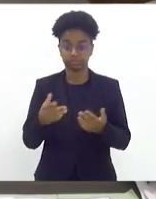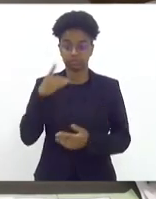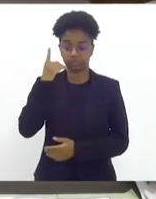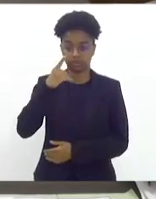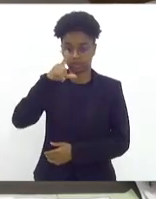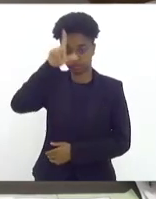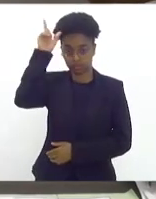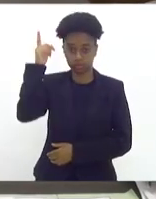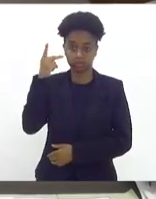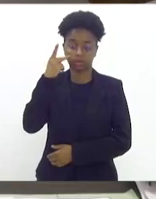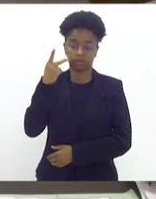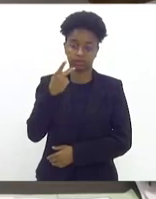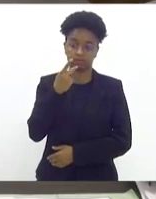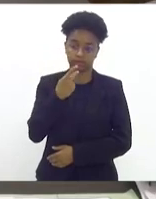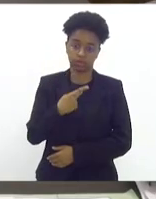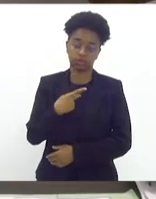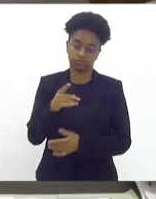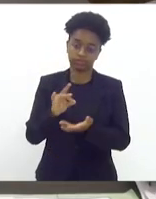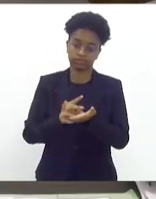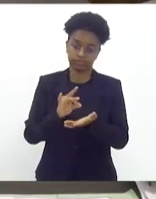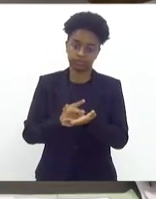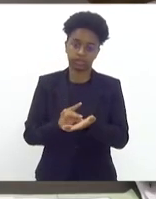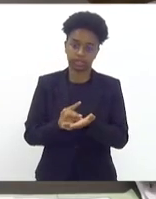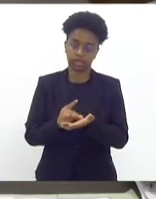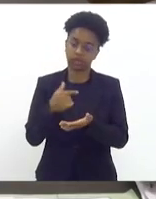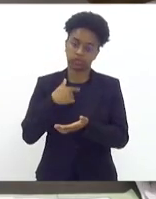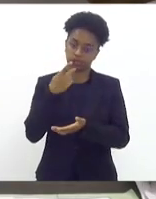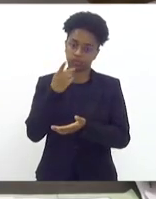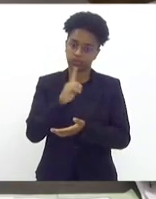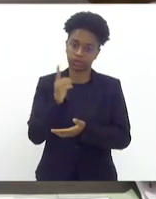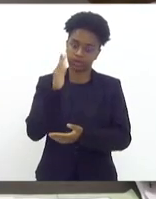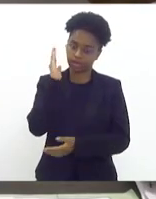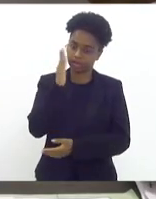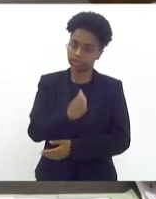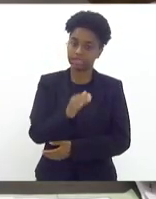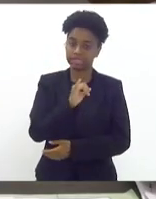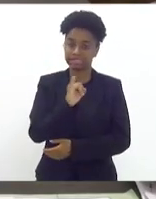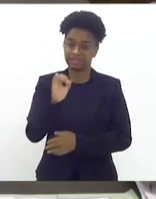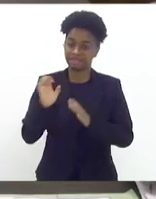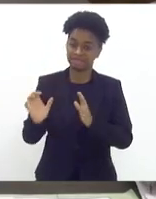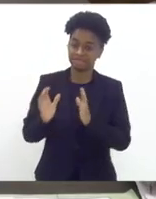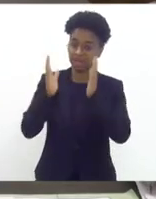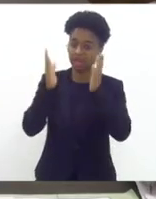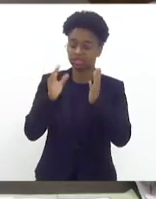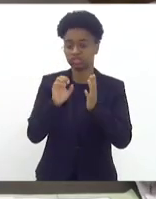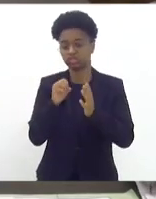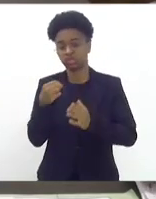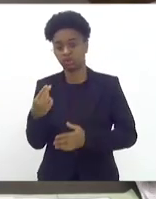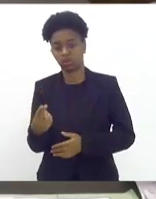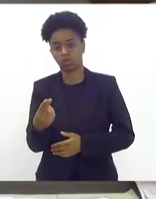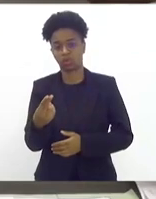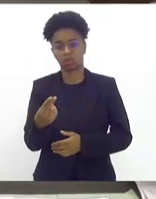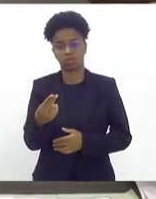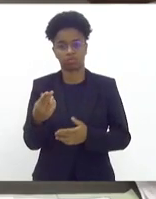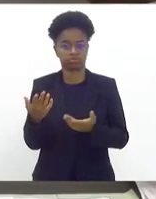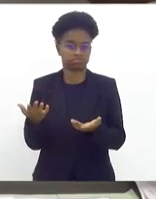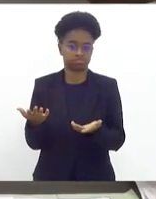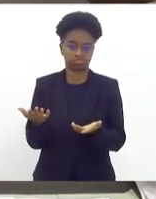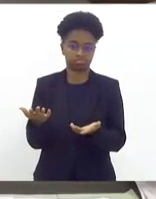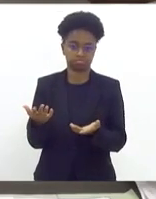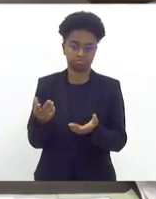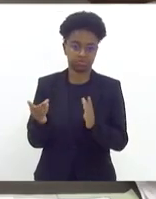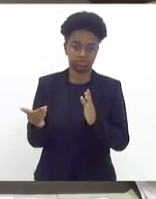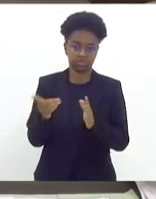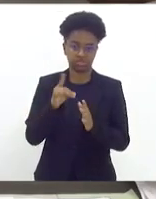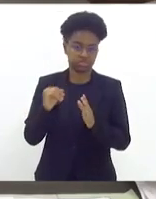acabou dirimindo a questão que, de fato, embora ele não tenha falado objetivamente se é uma festa, se é algo específico ali, uma